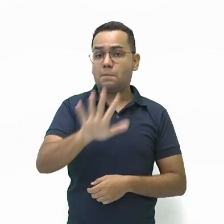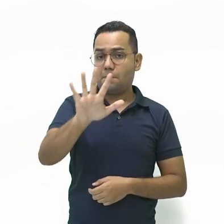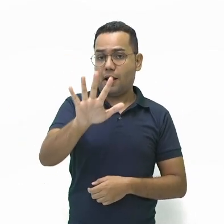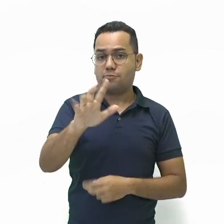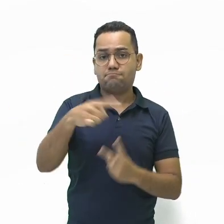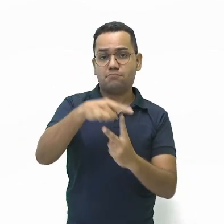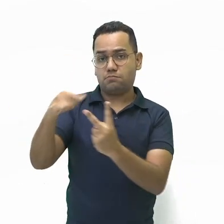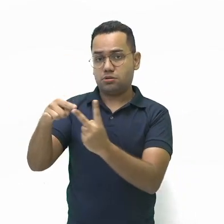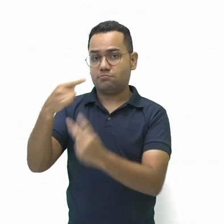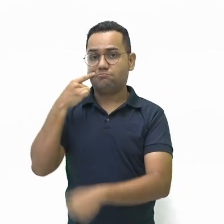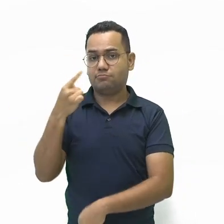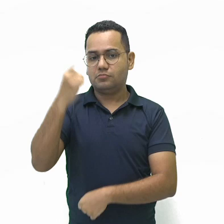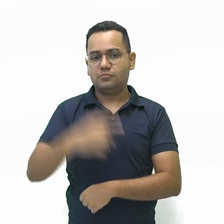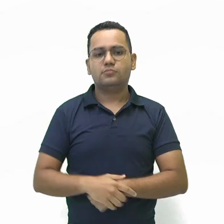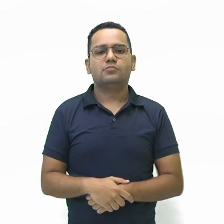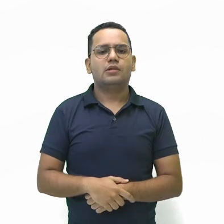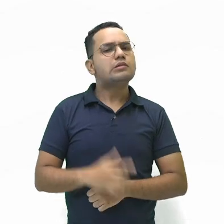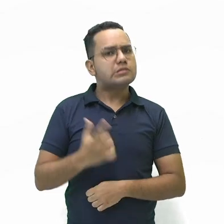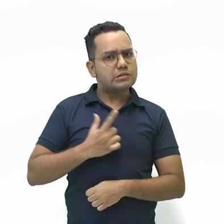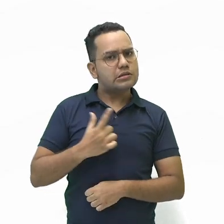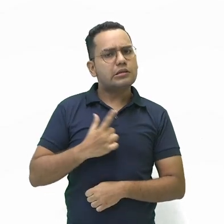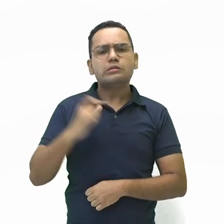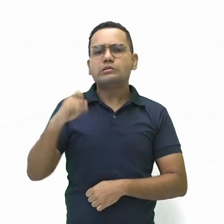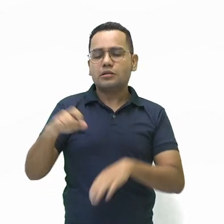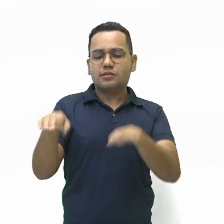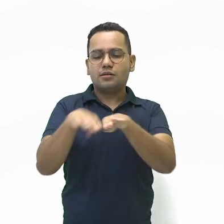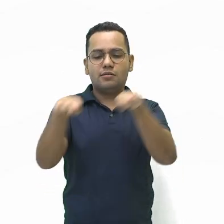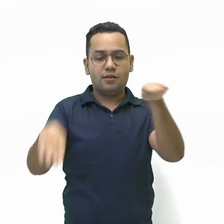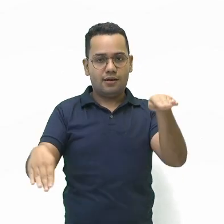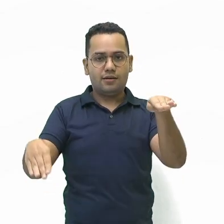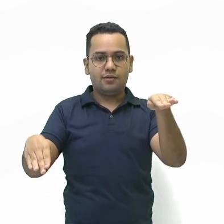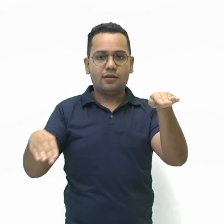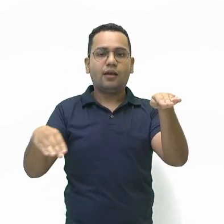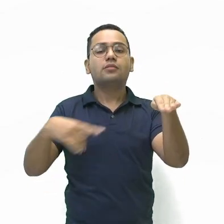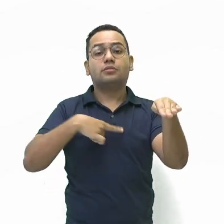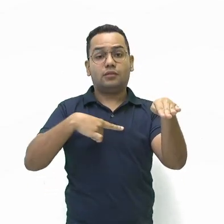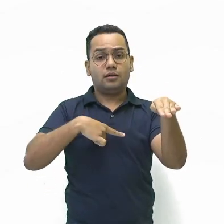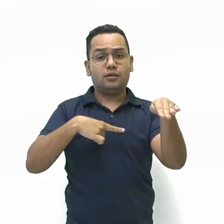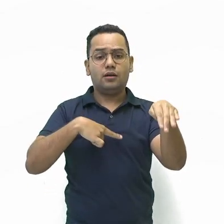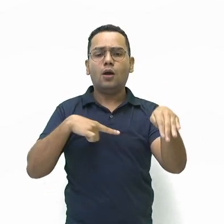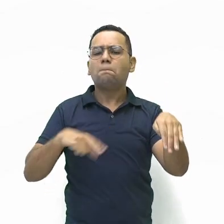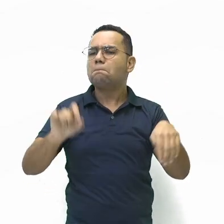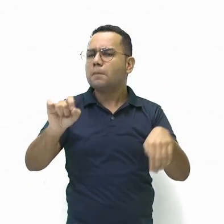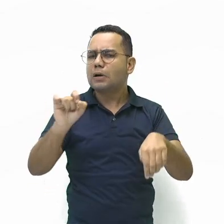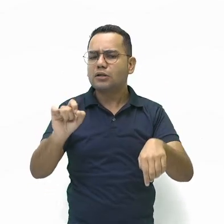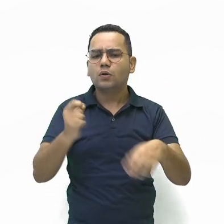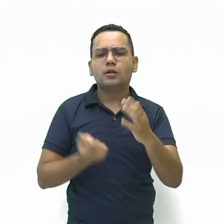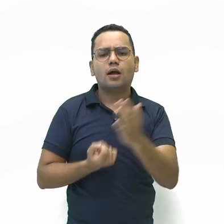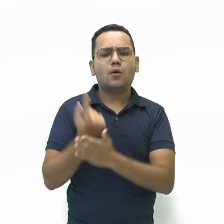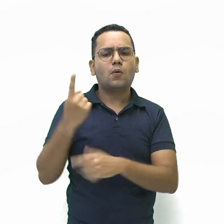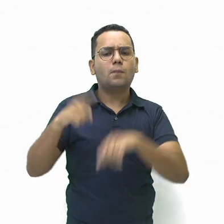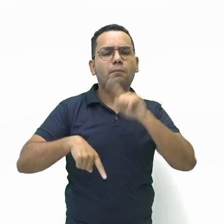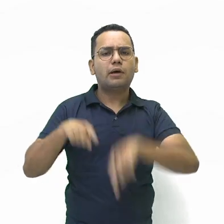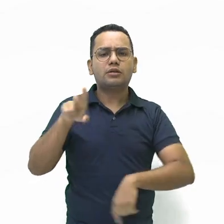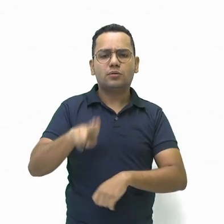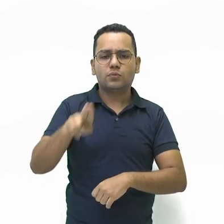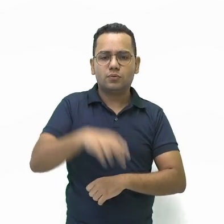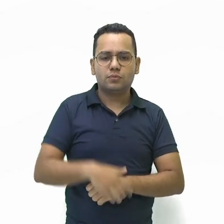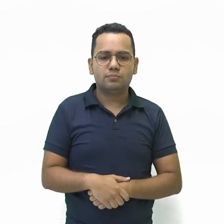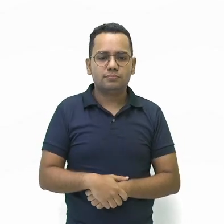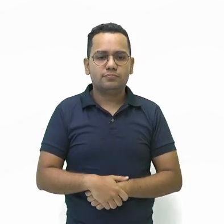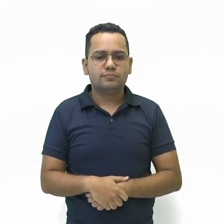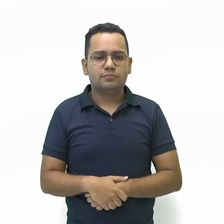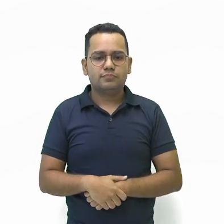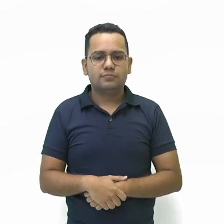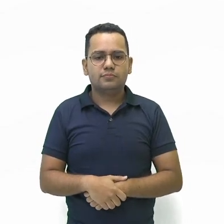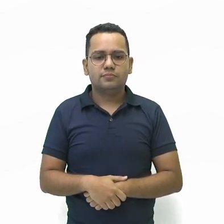diferença. Existe uma desigualdade muito grande porque existe uma desigualdade de consumo. Pessoas mais ricas não têm acesso